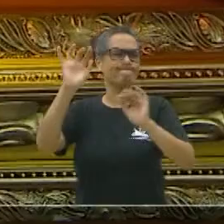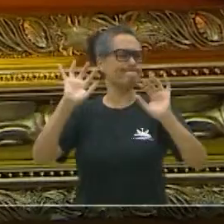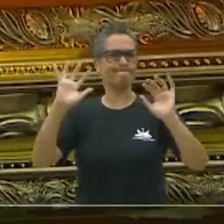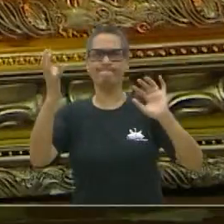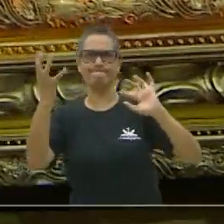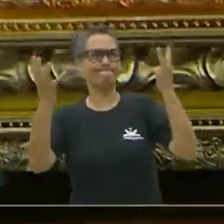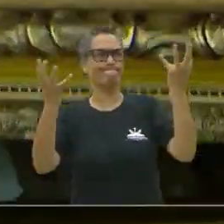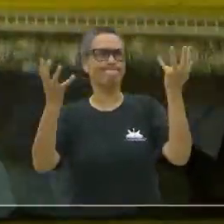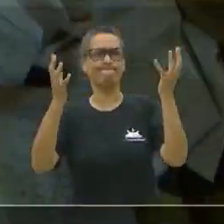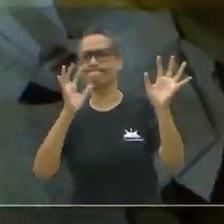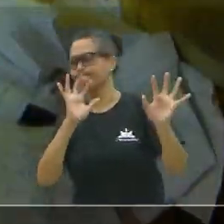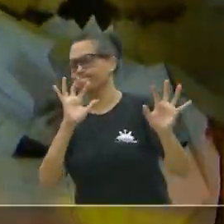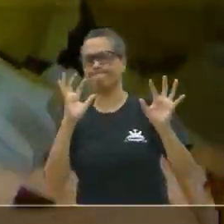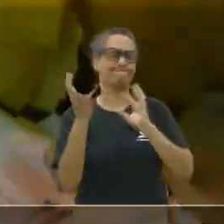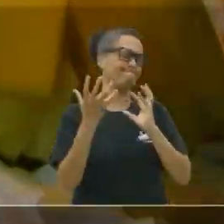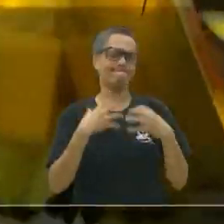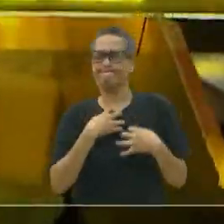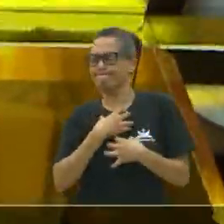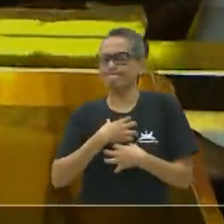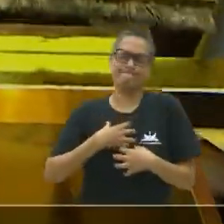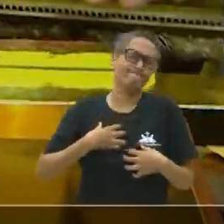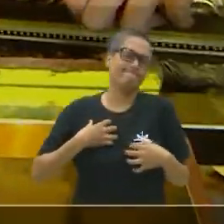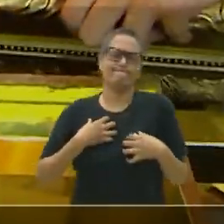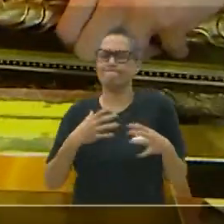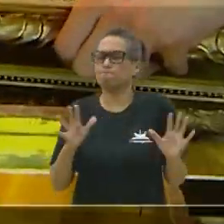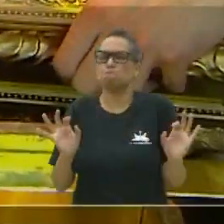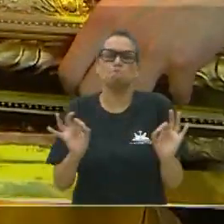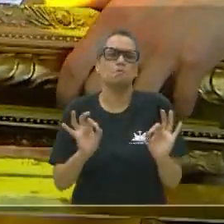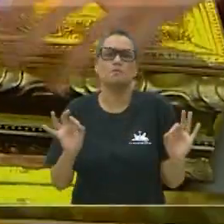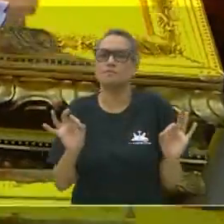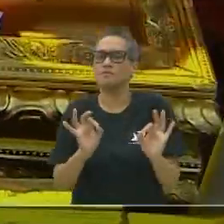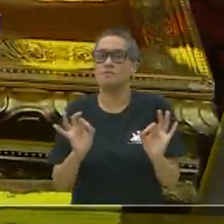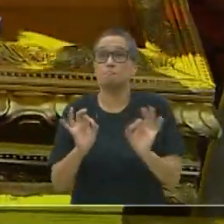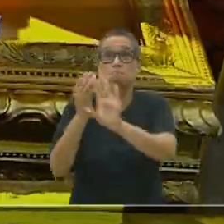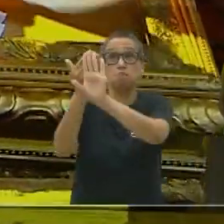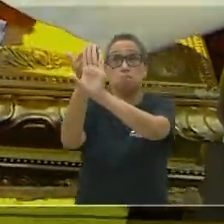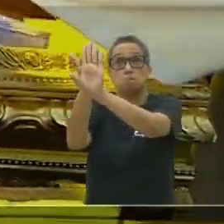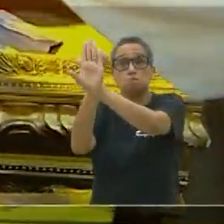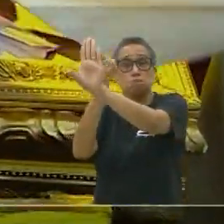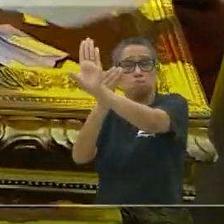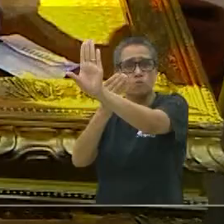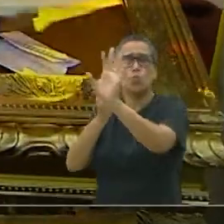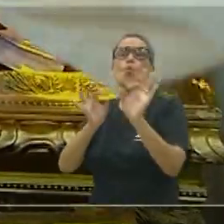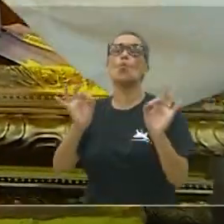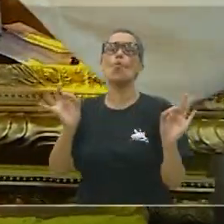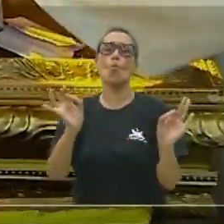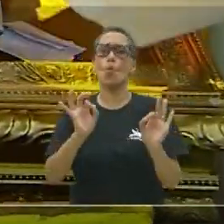em tribulações, tem dor, podem nos